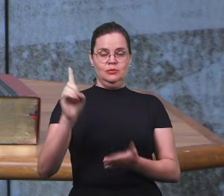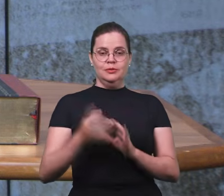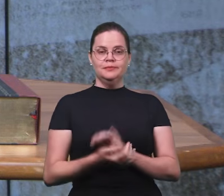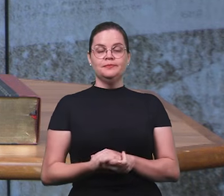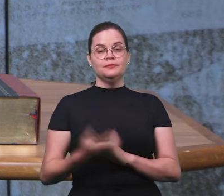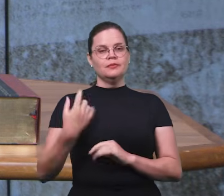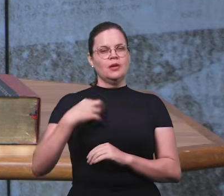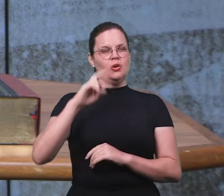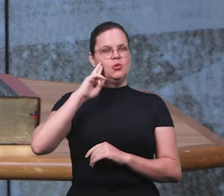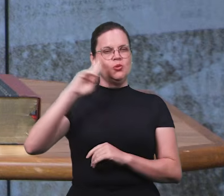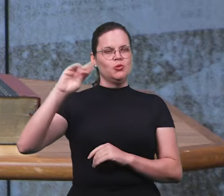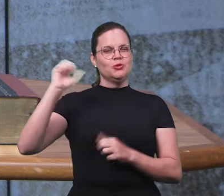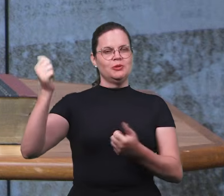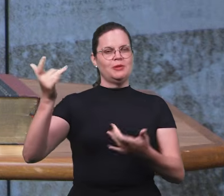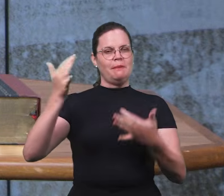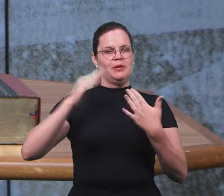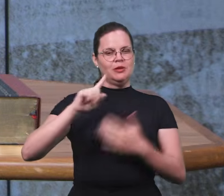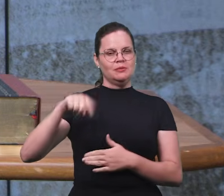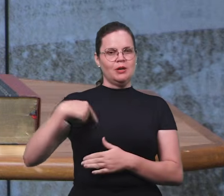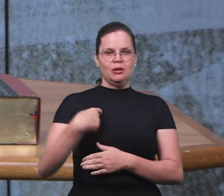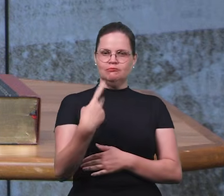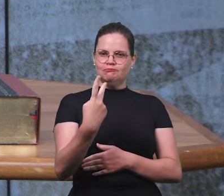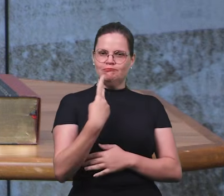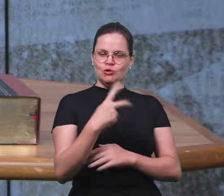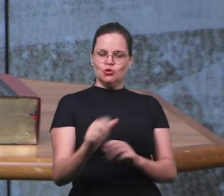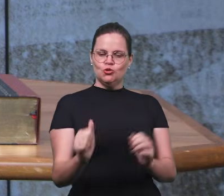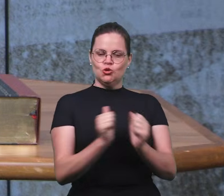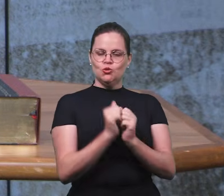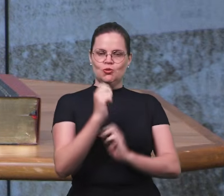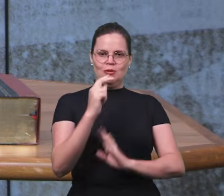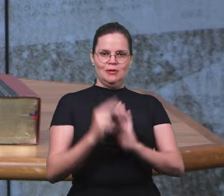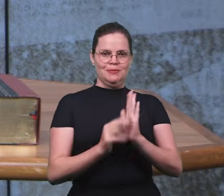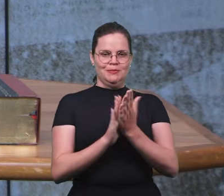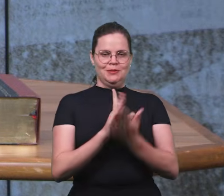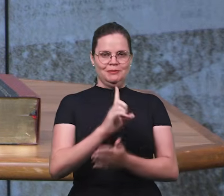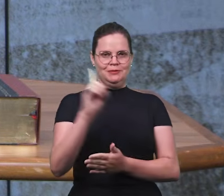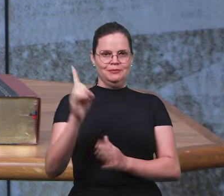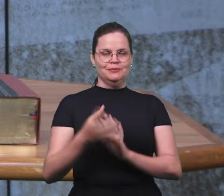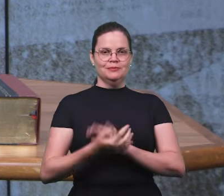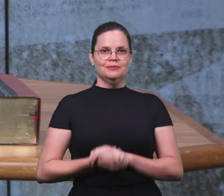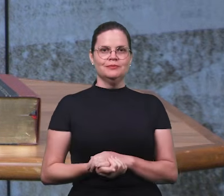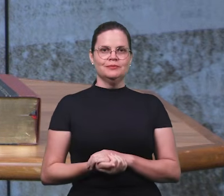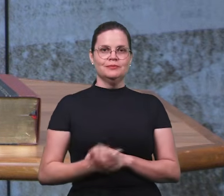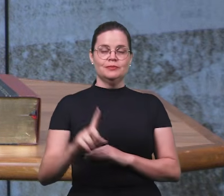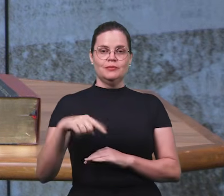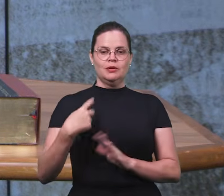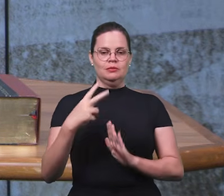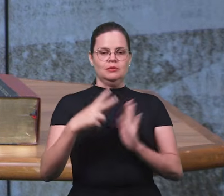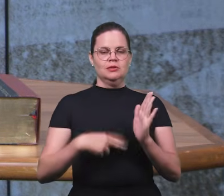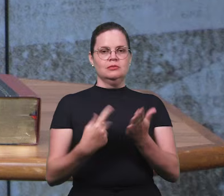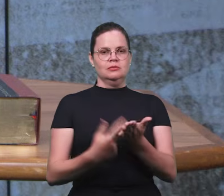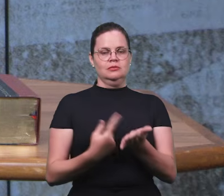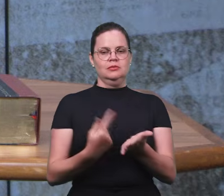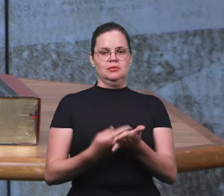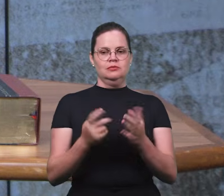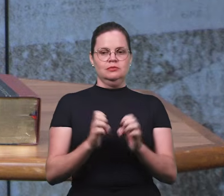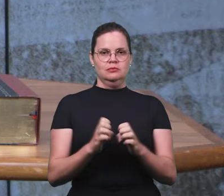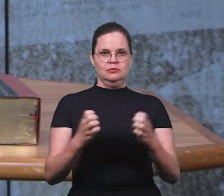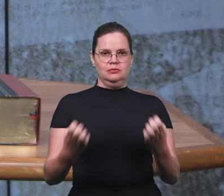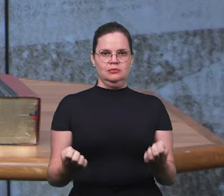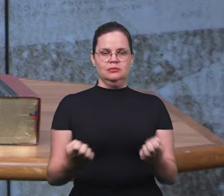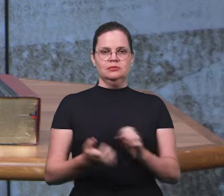nos dado essa oportunidade de juntos fazermos a leitura da palavra do Senhor. Estamos no livro de